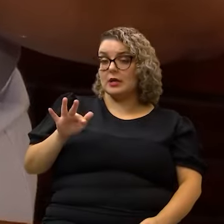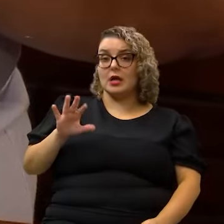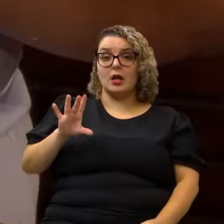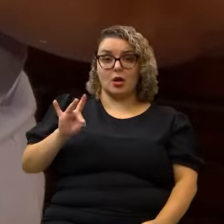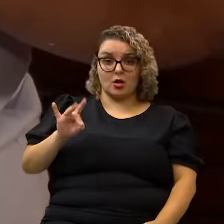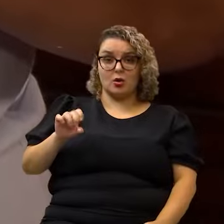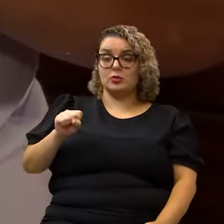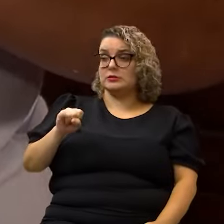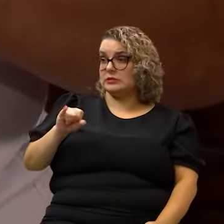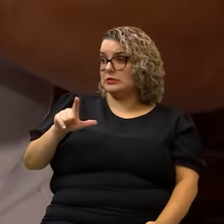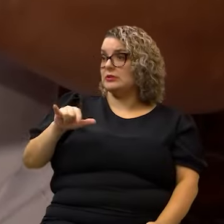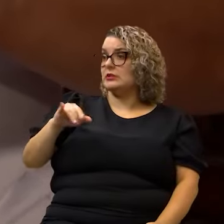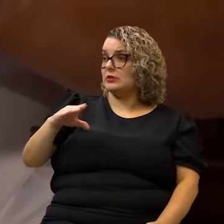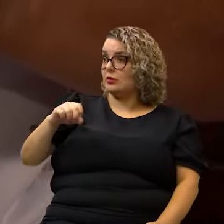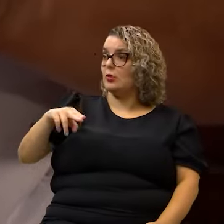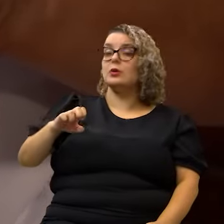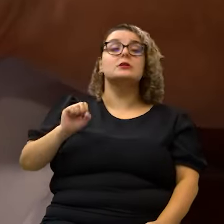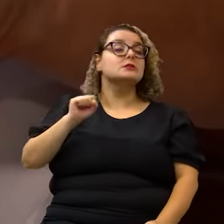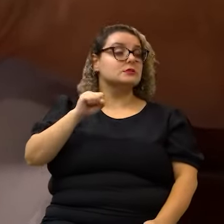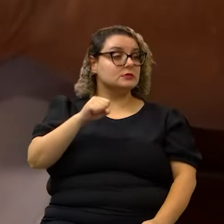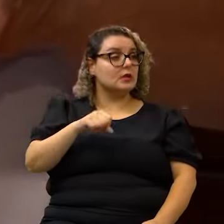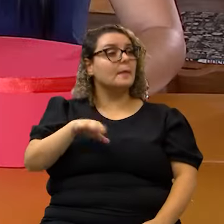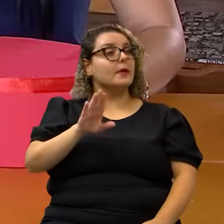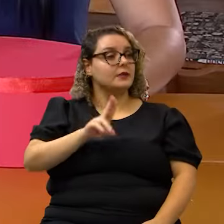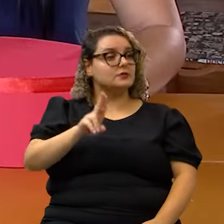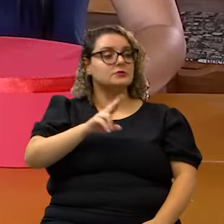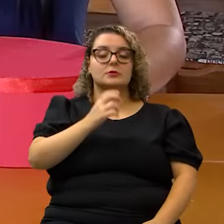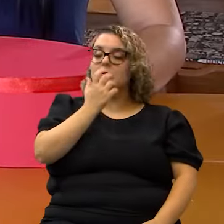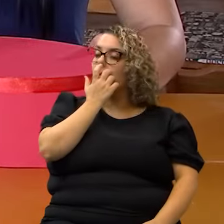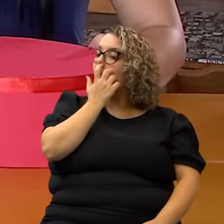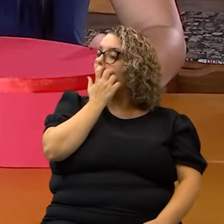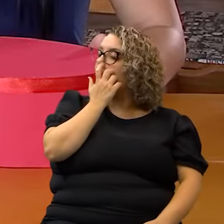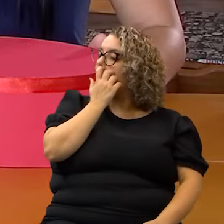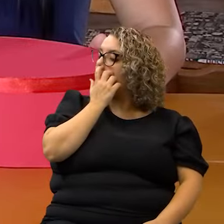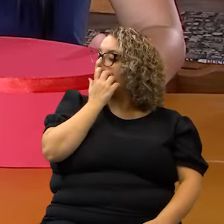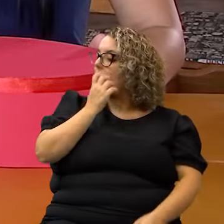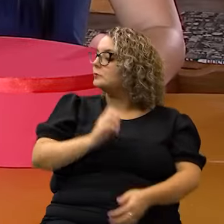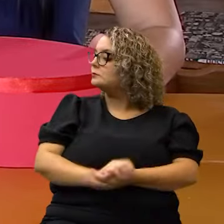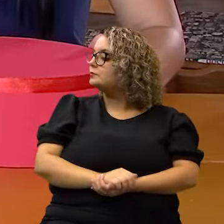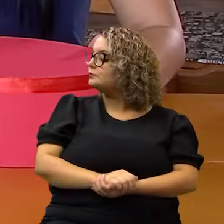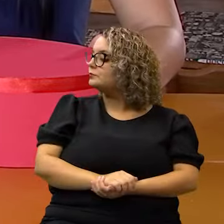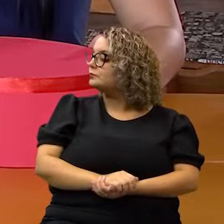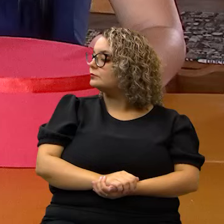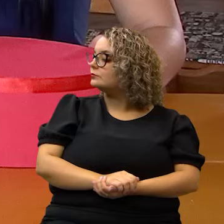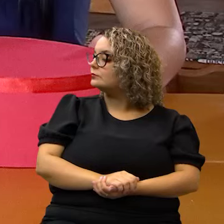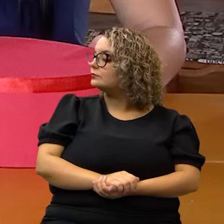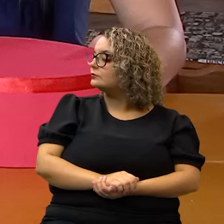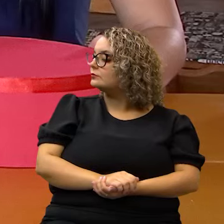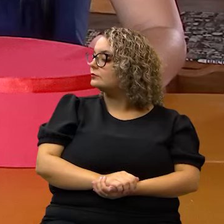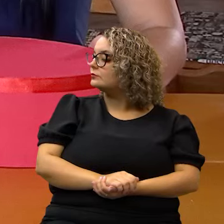nessa peça é a cola de silicone. É, cola de silicone. Aí eu já venho vindo com ele.